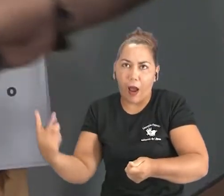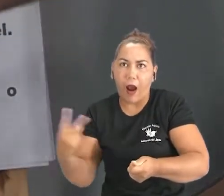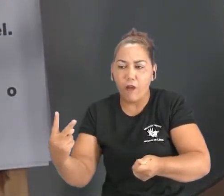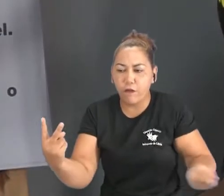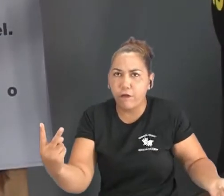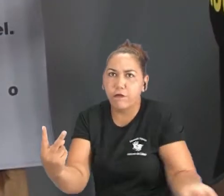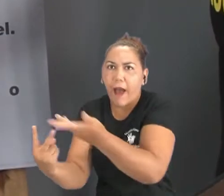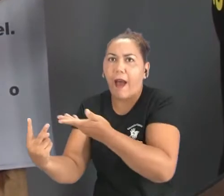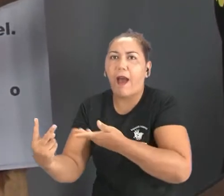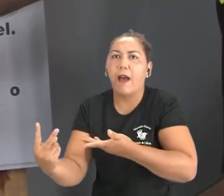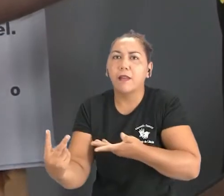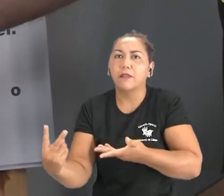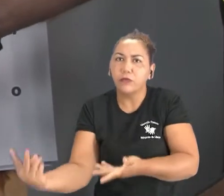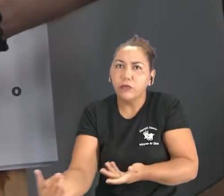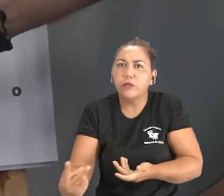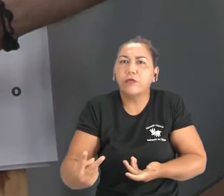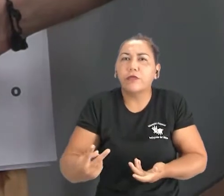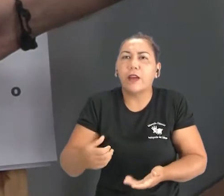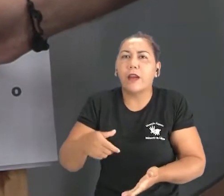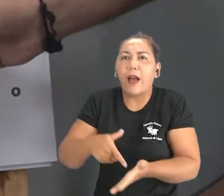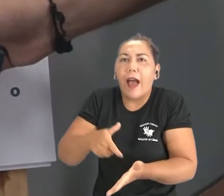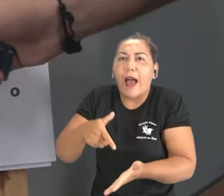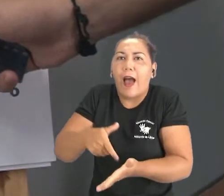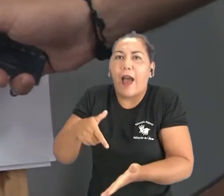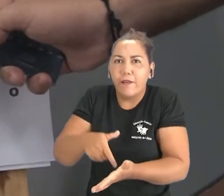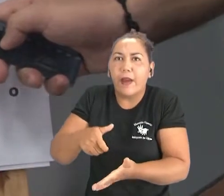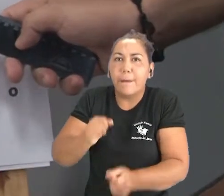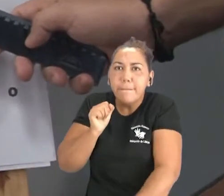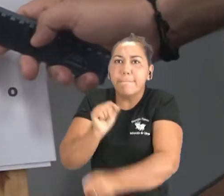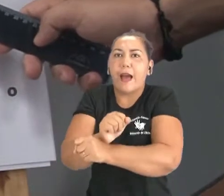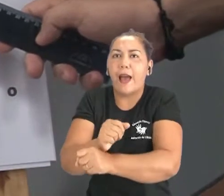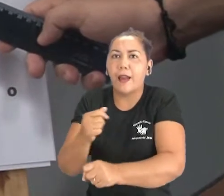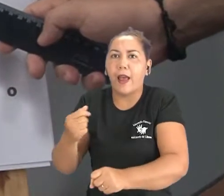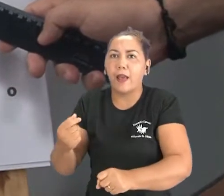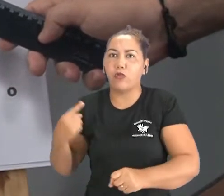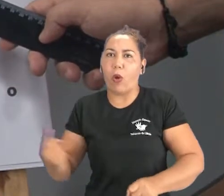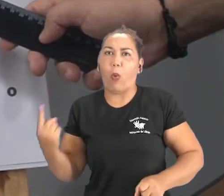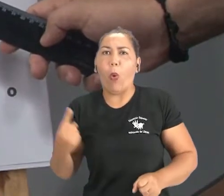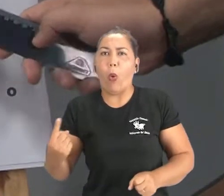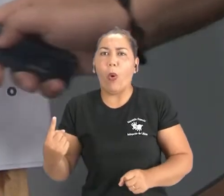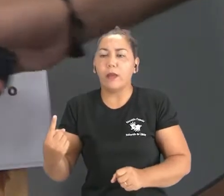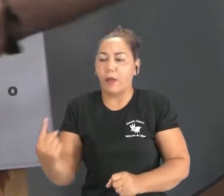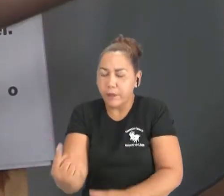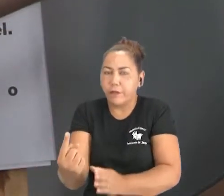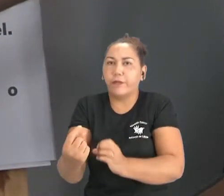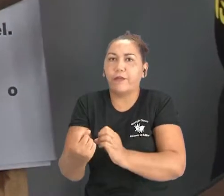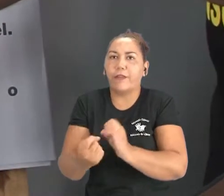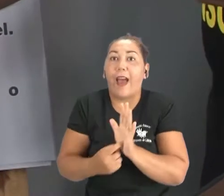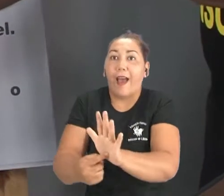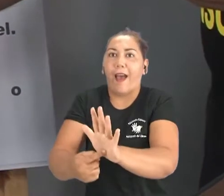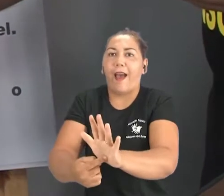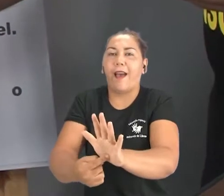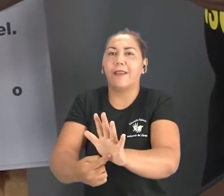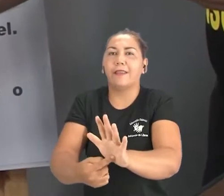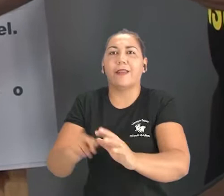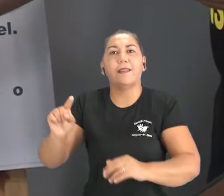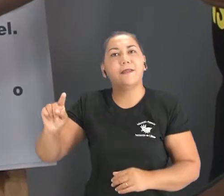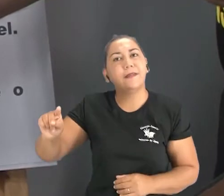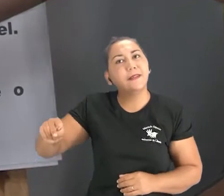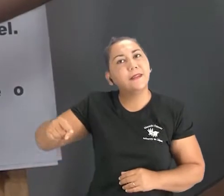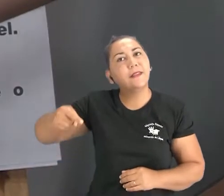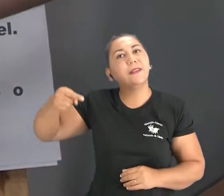aí o Saci vai parar de rodar e vai aparecer depois